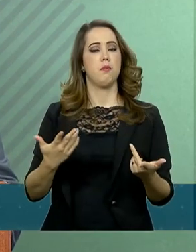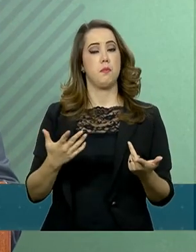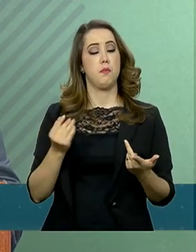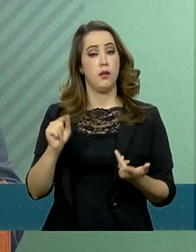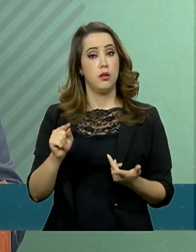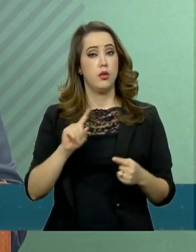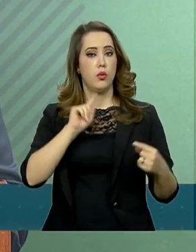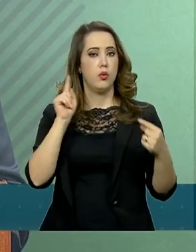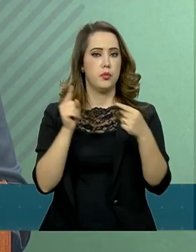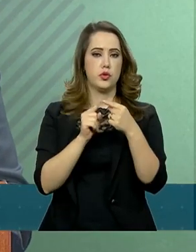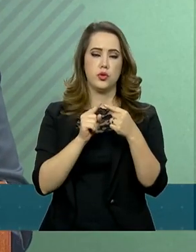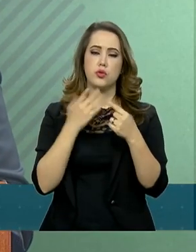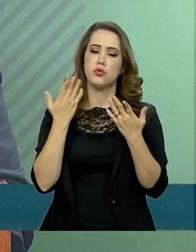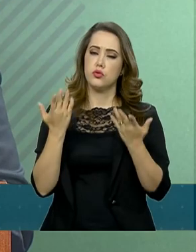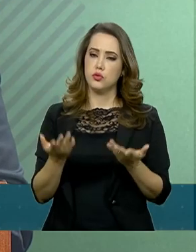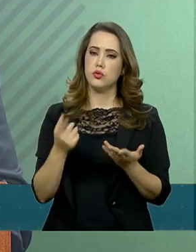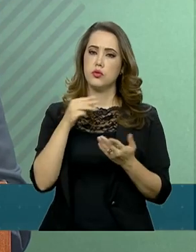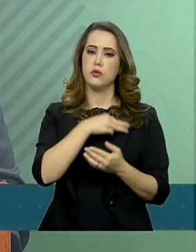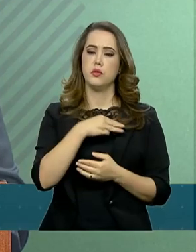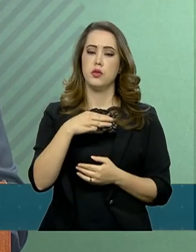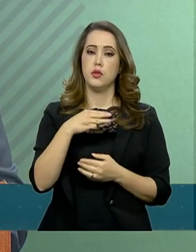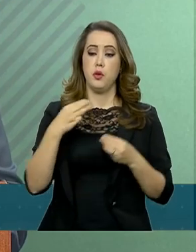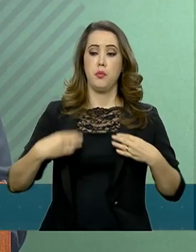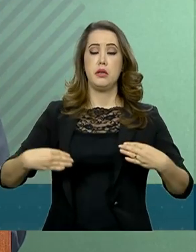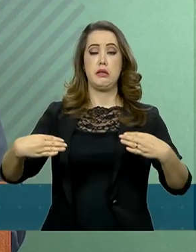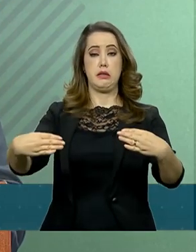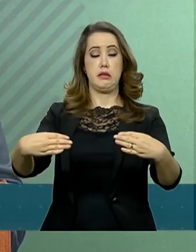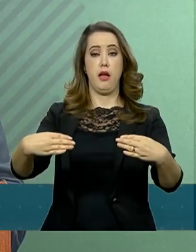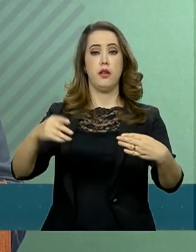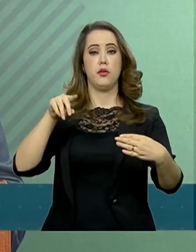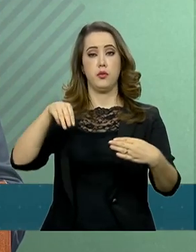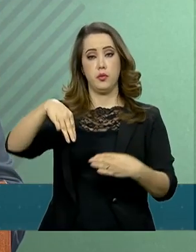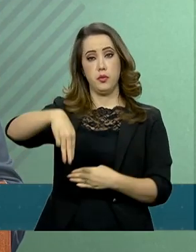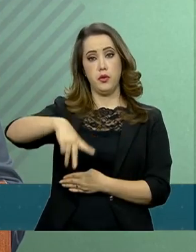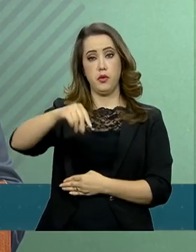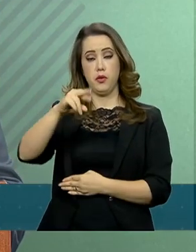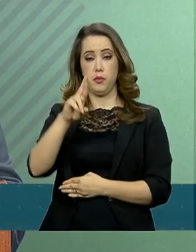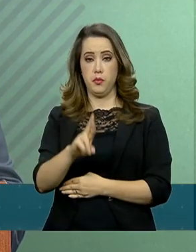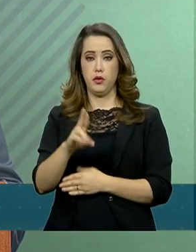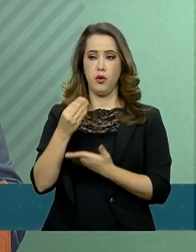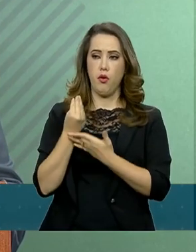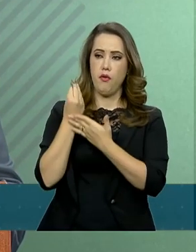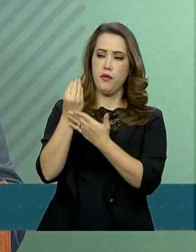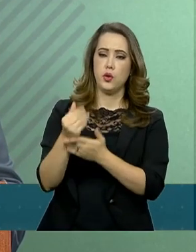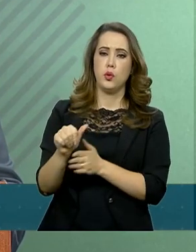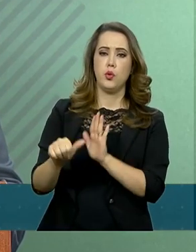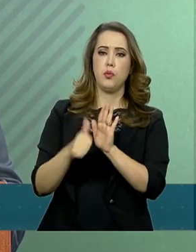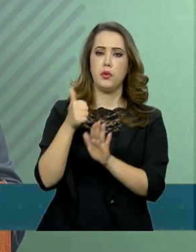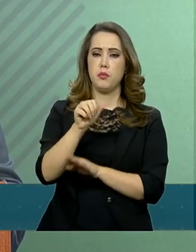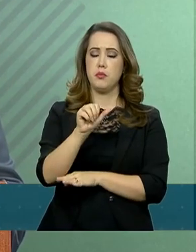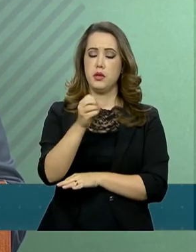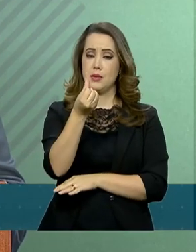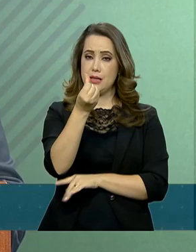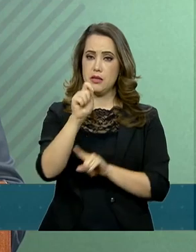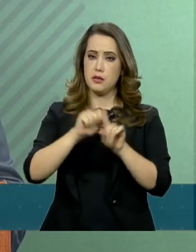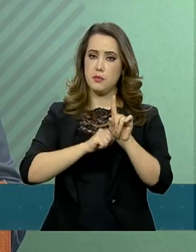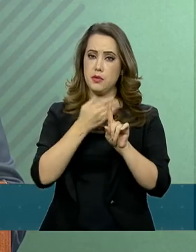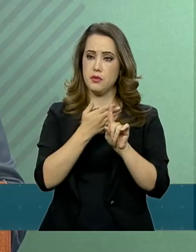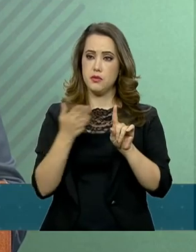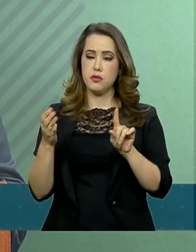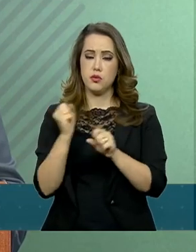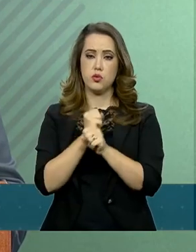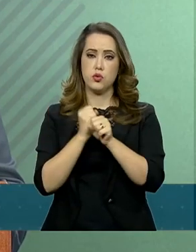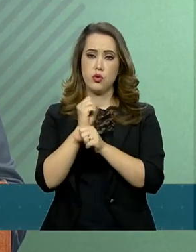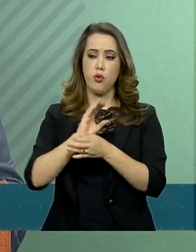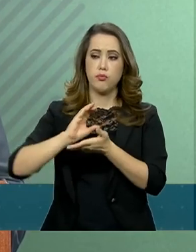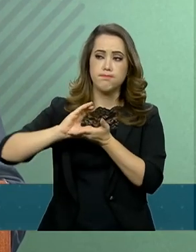ministério do desenvolvimento regional viabilizou no primeiro semestre deste ano operações